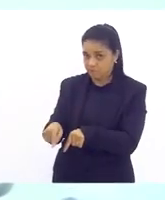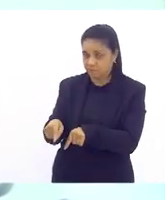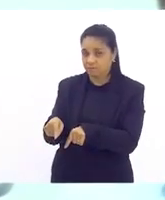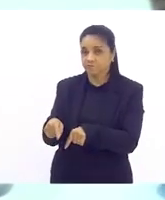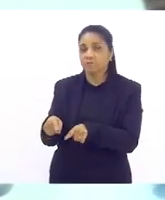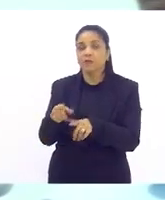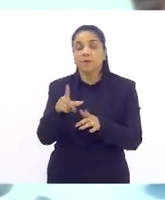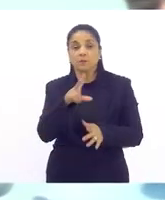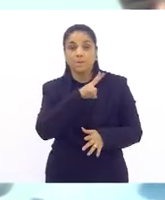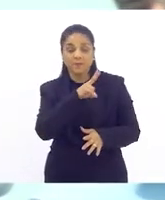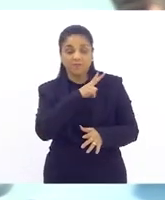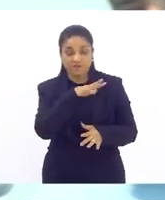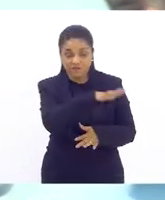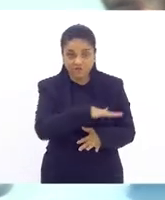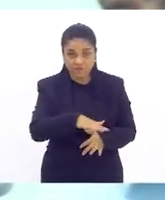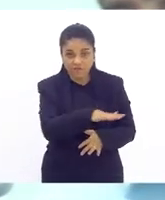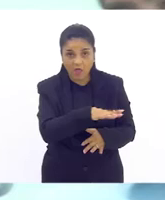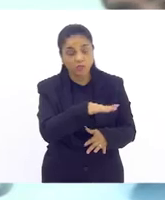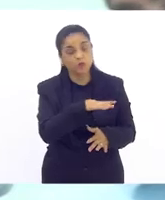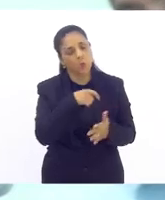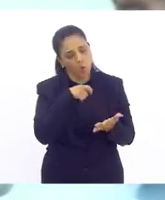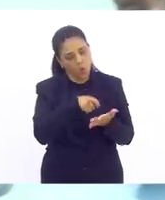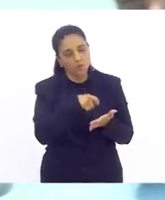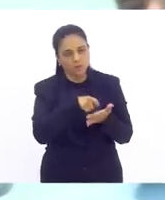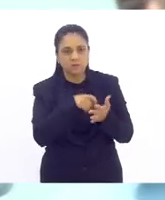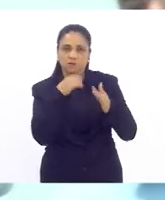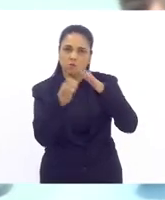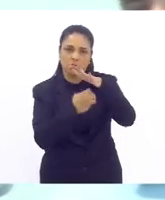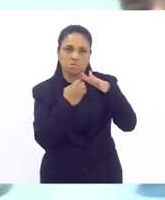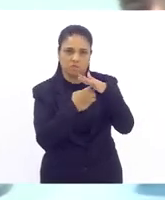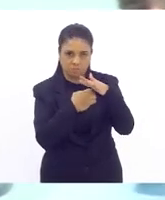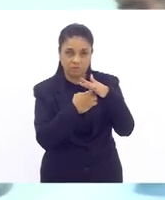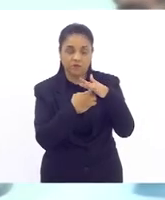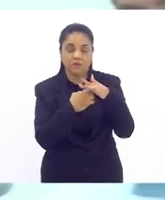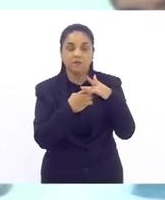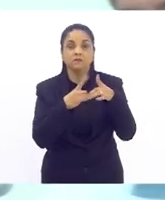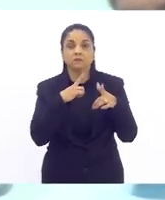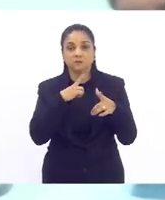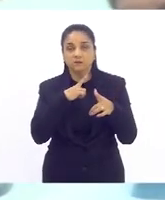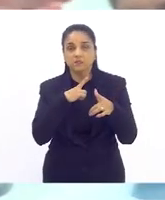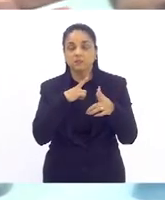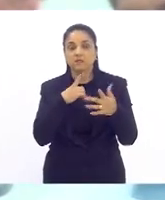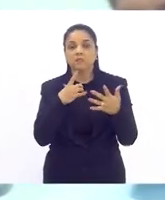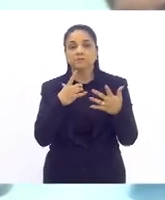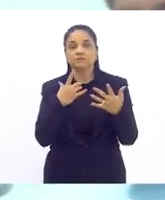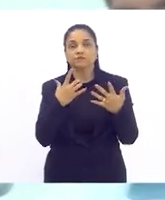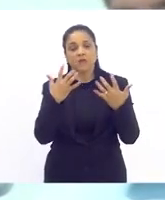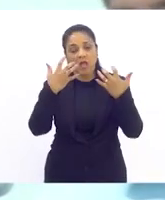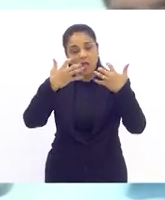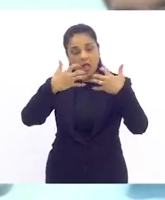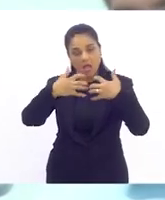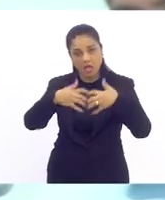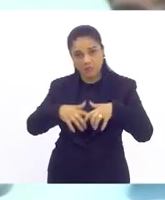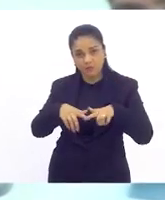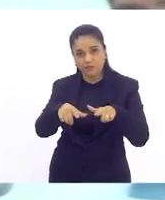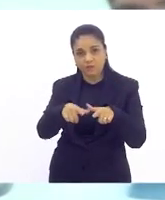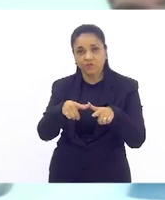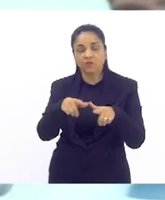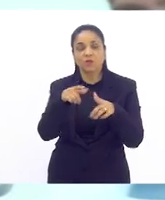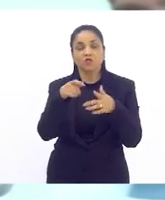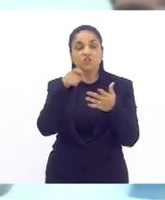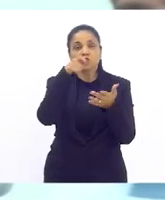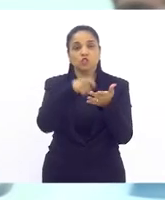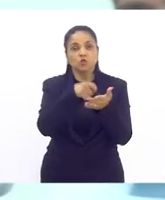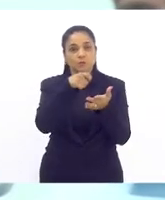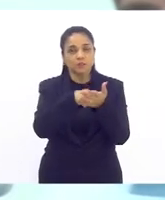próprios têm uma série de obrigações eu acho que a gente deveria de adequar essas obrigações ao que diz a